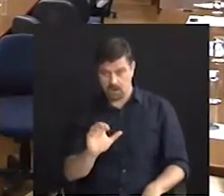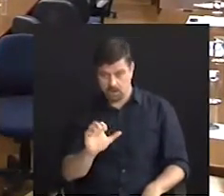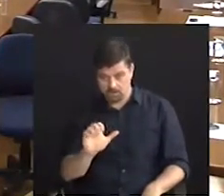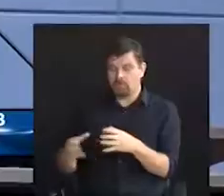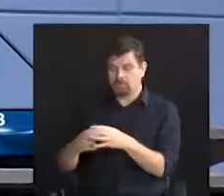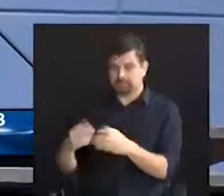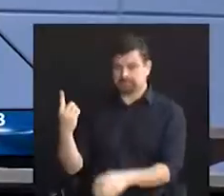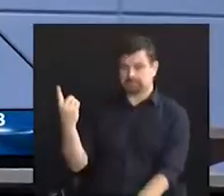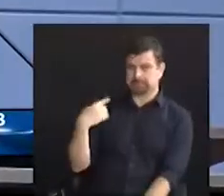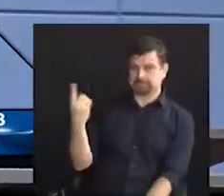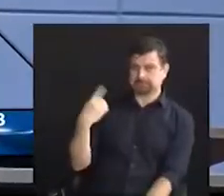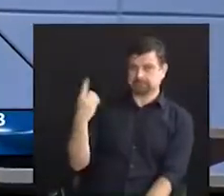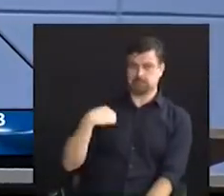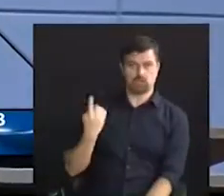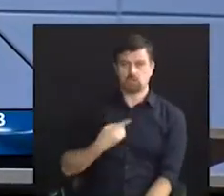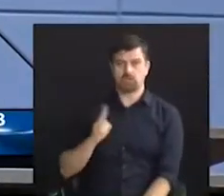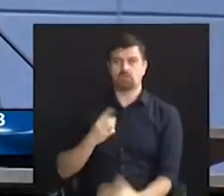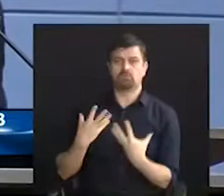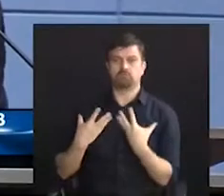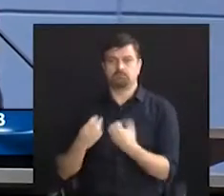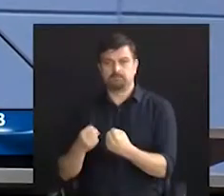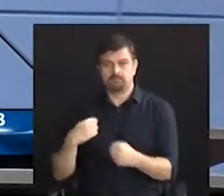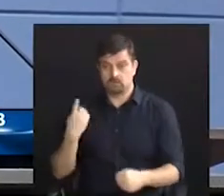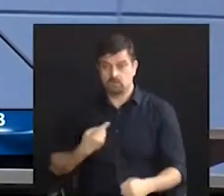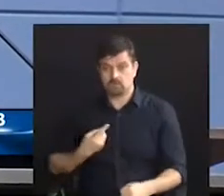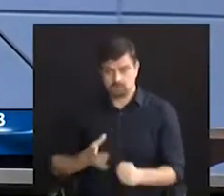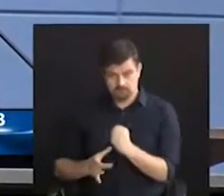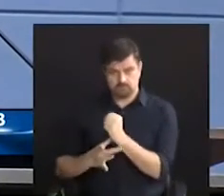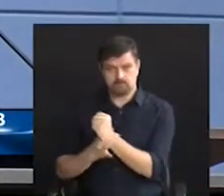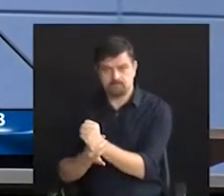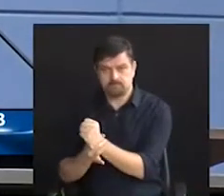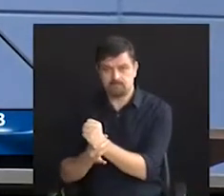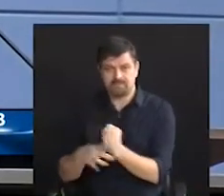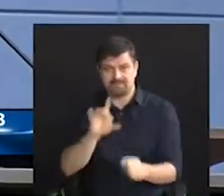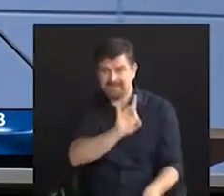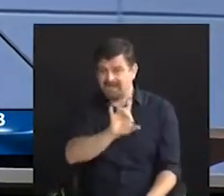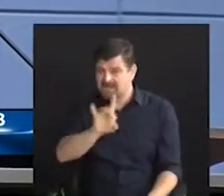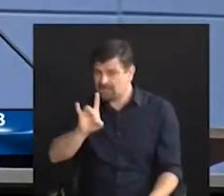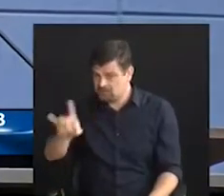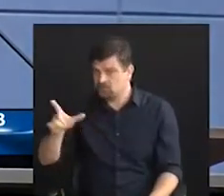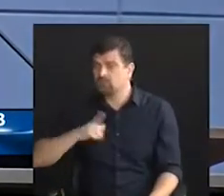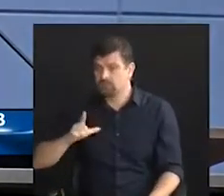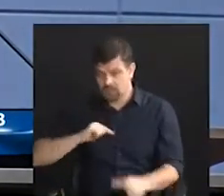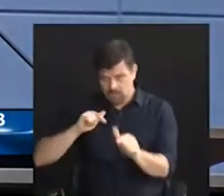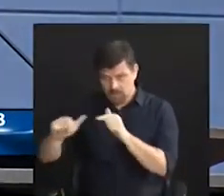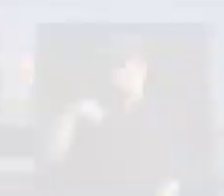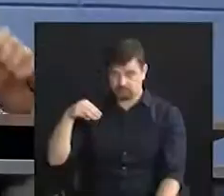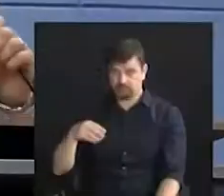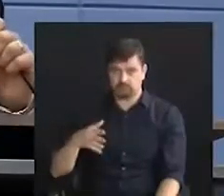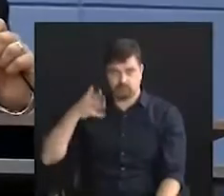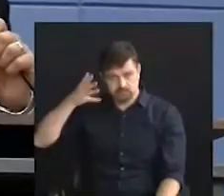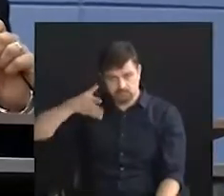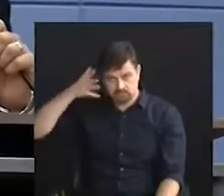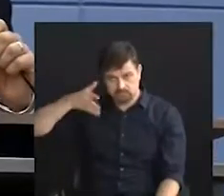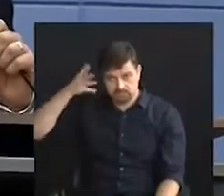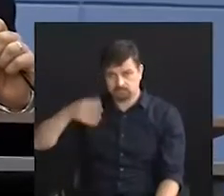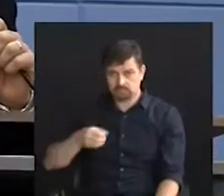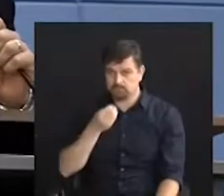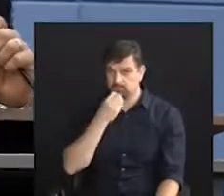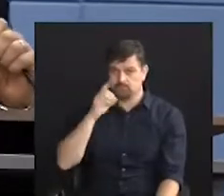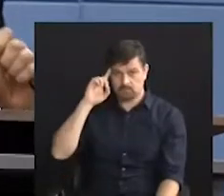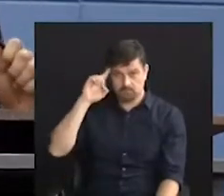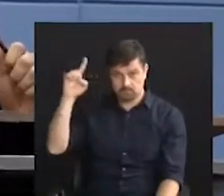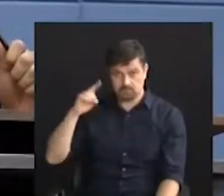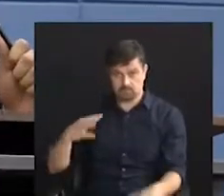Mães. Nós vamos garantir que cada um de vocês tenha a garantia dos seus empregos, do seu trabalho. O vereador professor